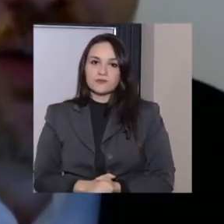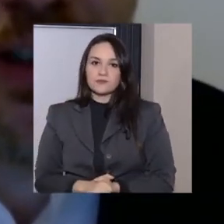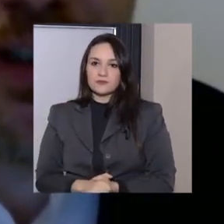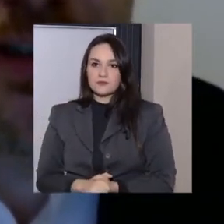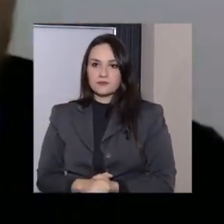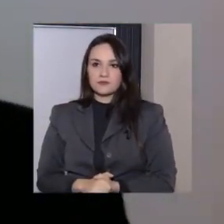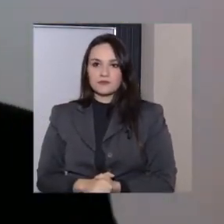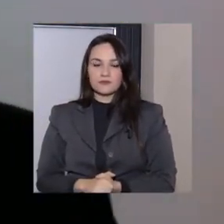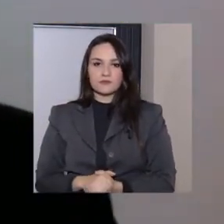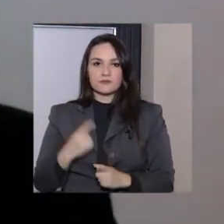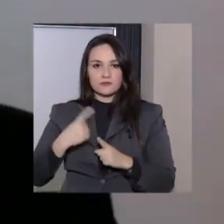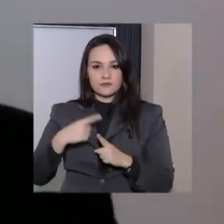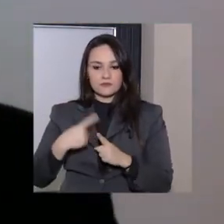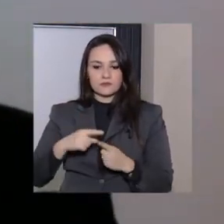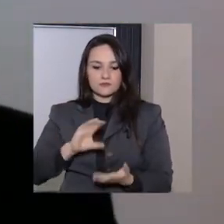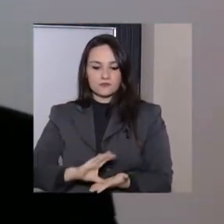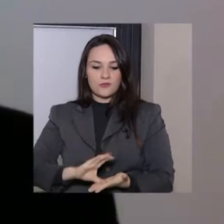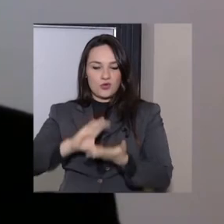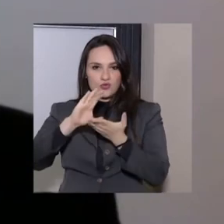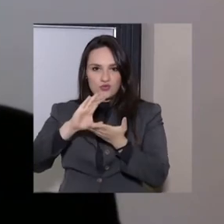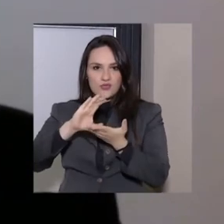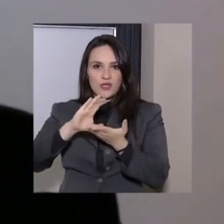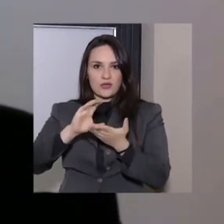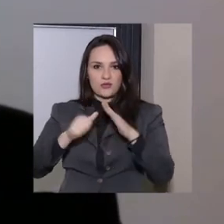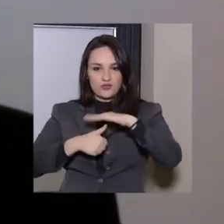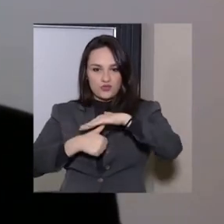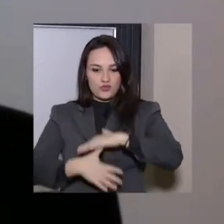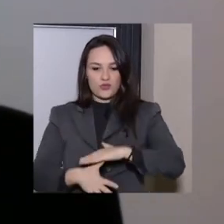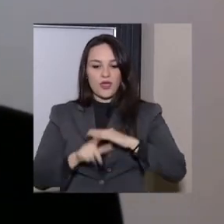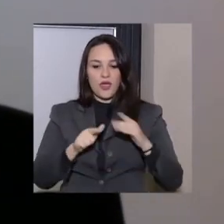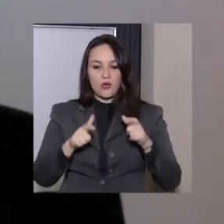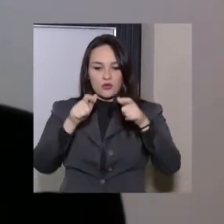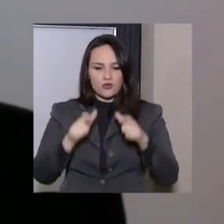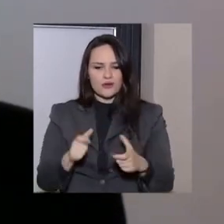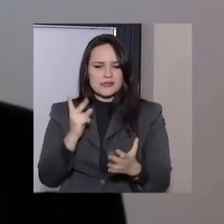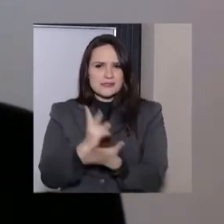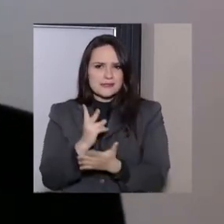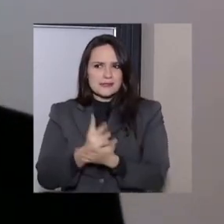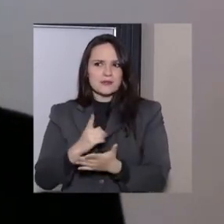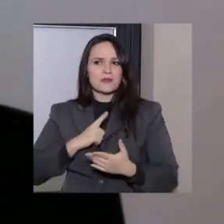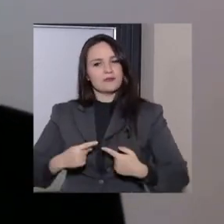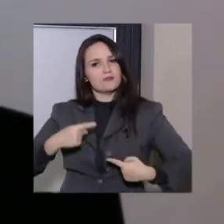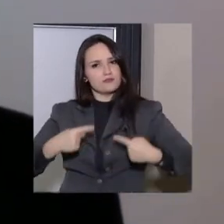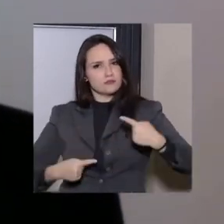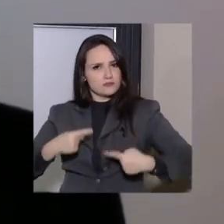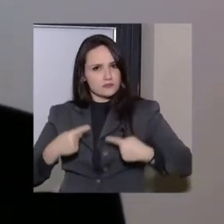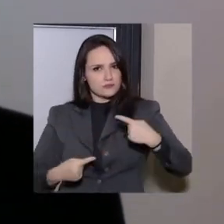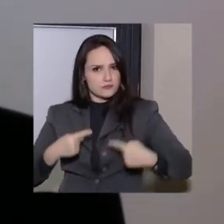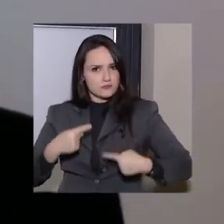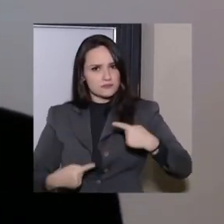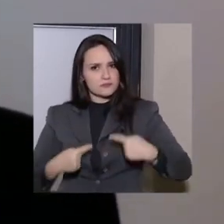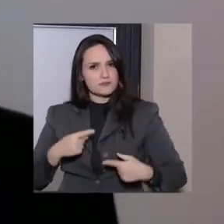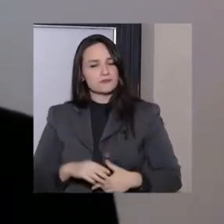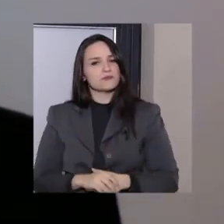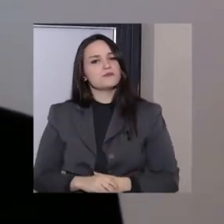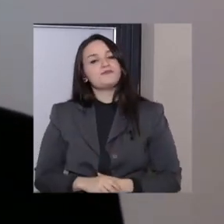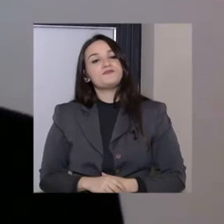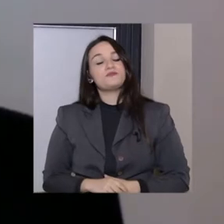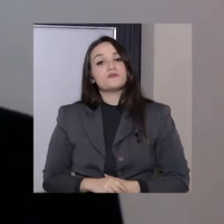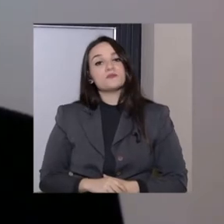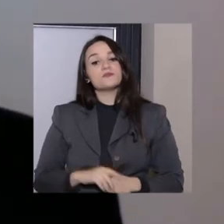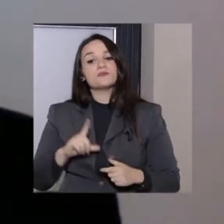de Reitores como um espaço permanente de debates, uma união de esforço entre